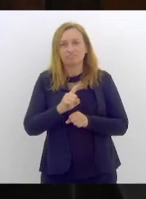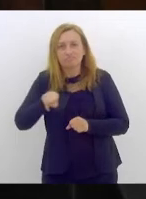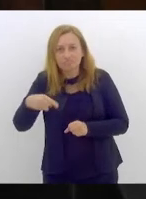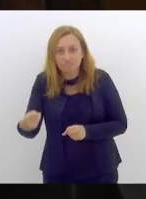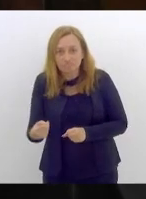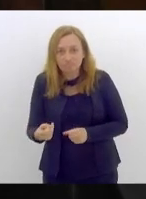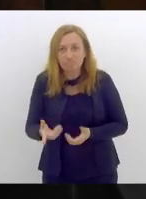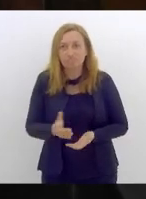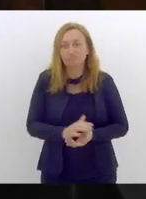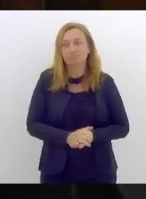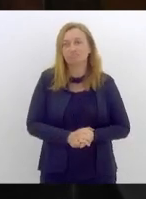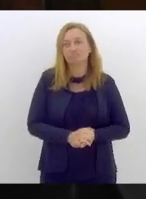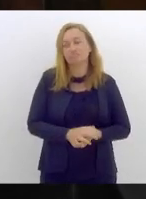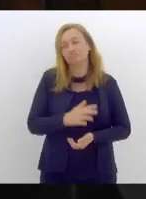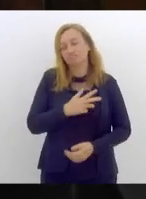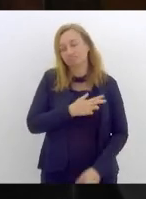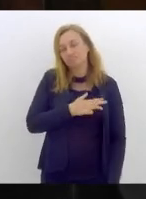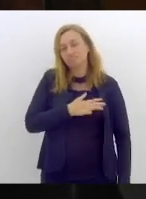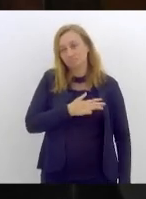Lula